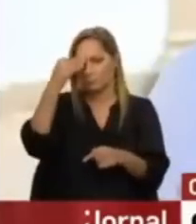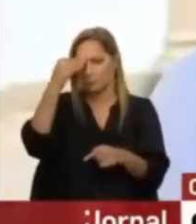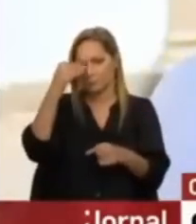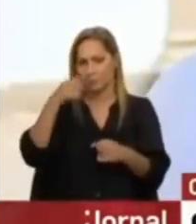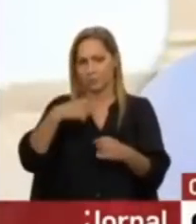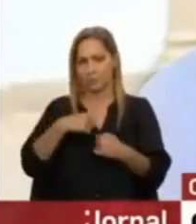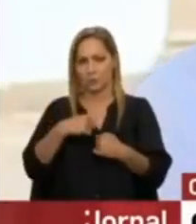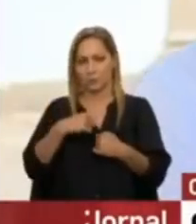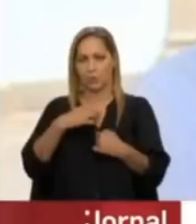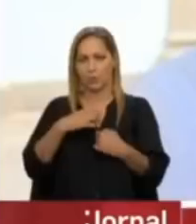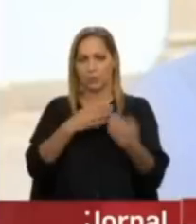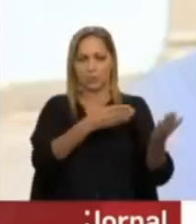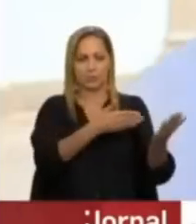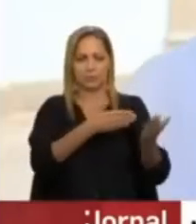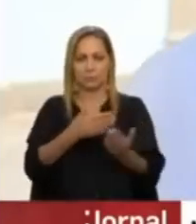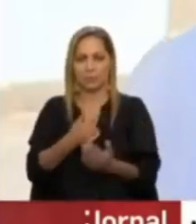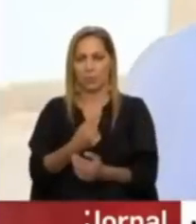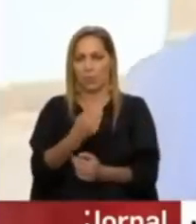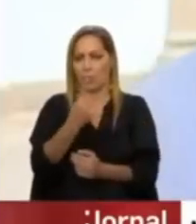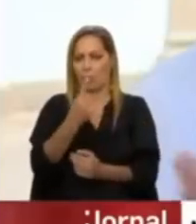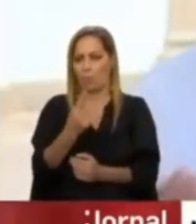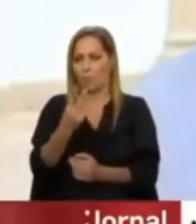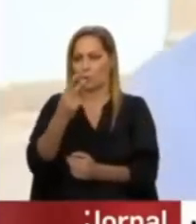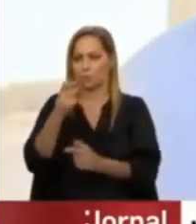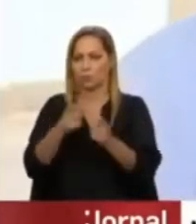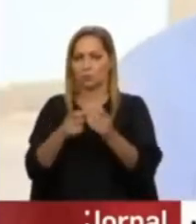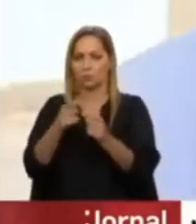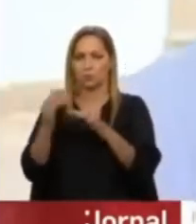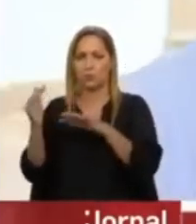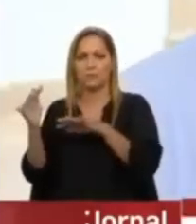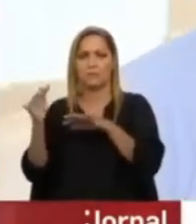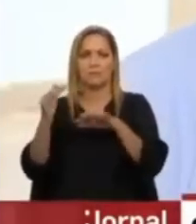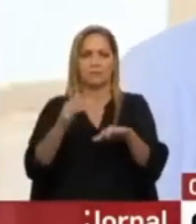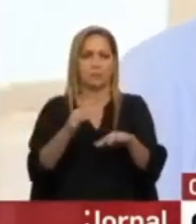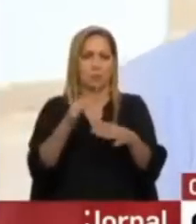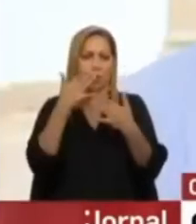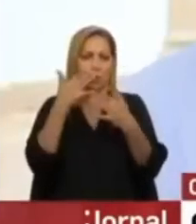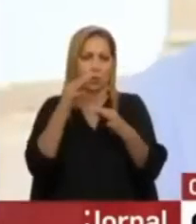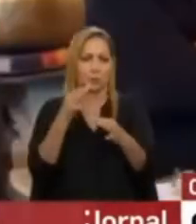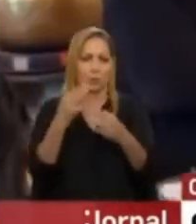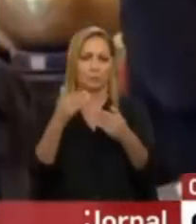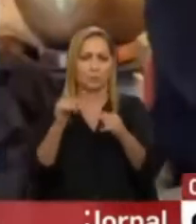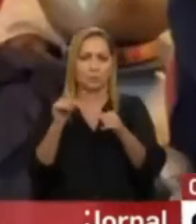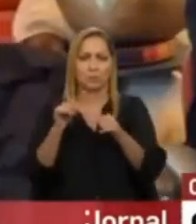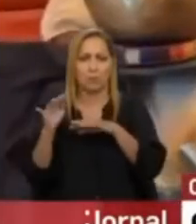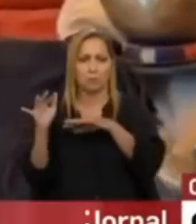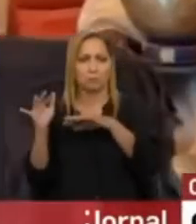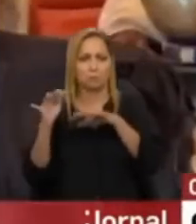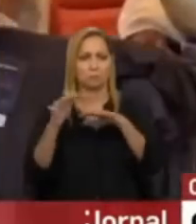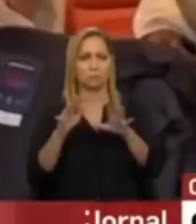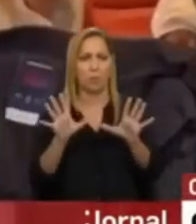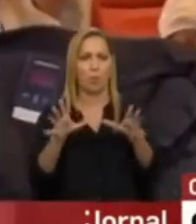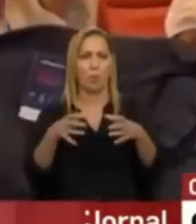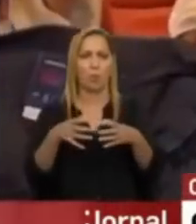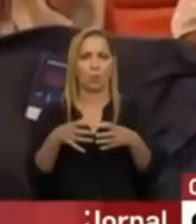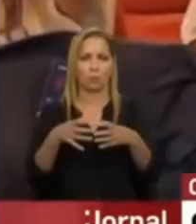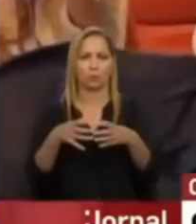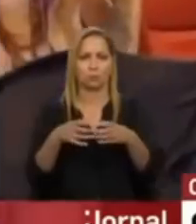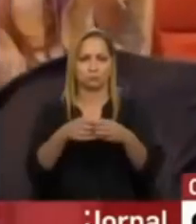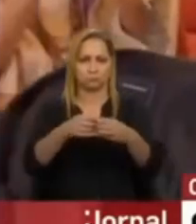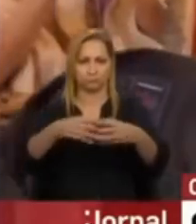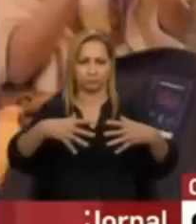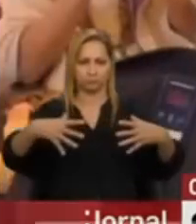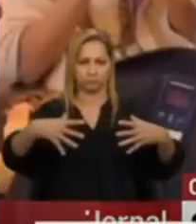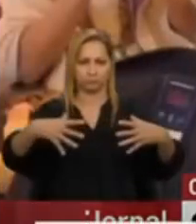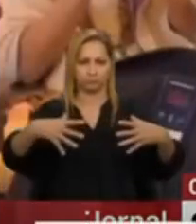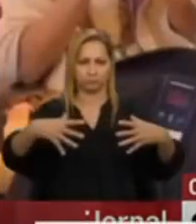receber uma ou duas pessoas que vinham, que é habitual, e aparece aqui um grupo alargado de